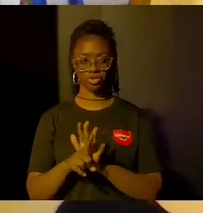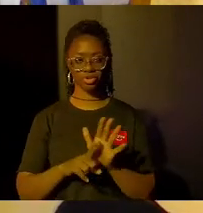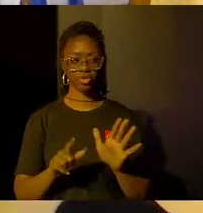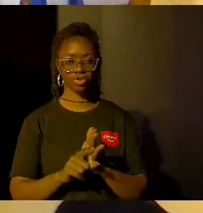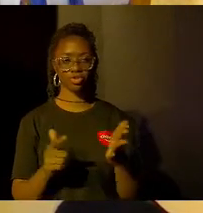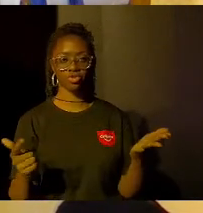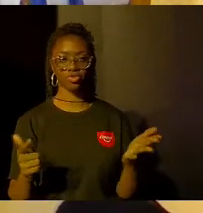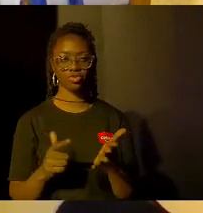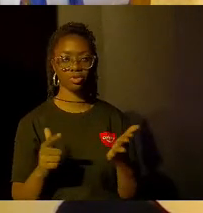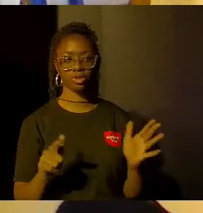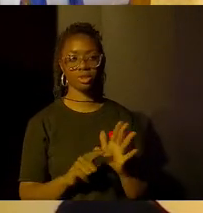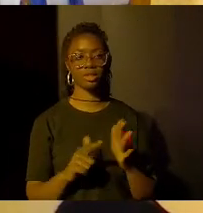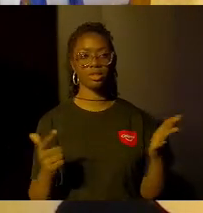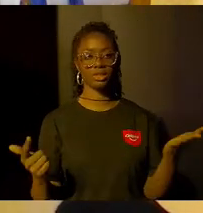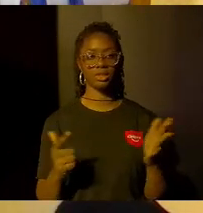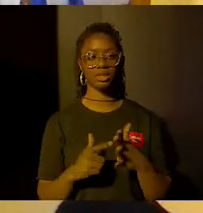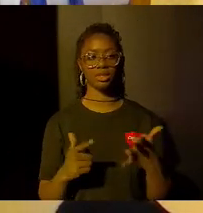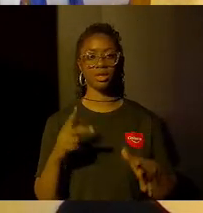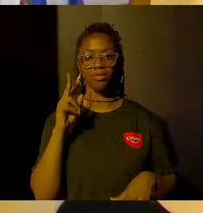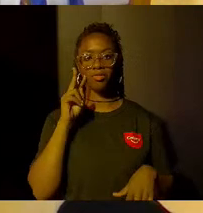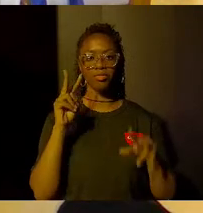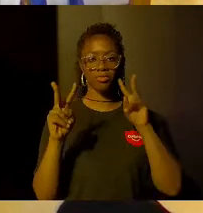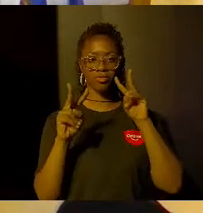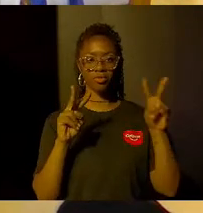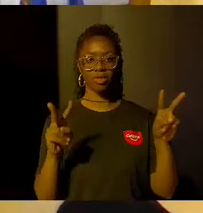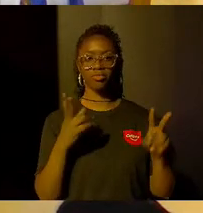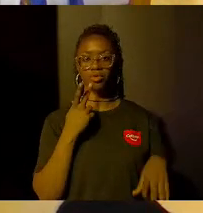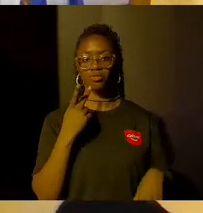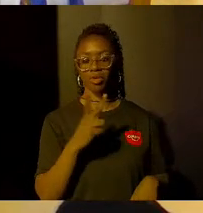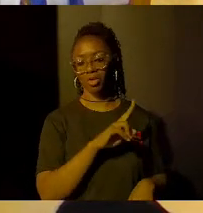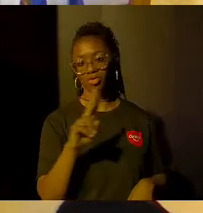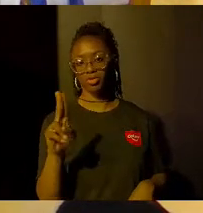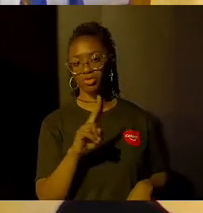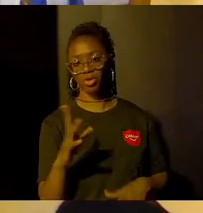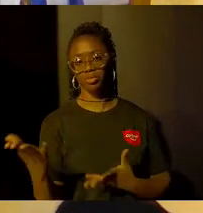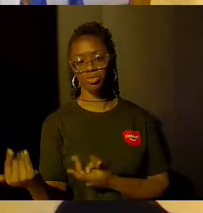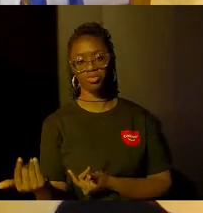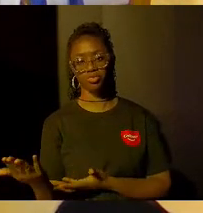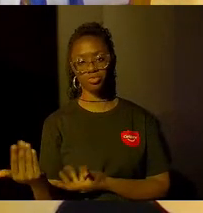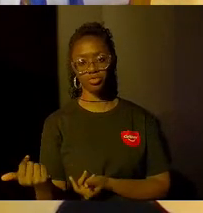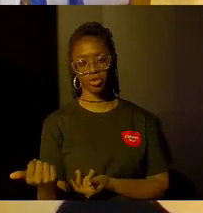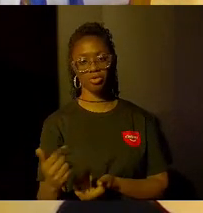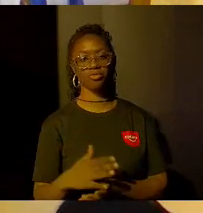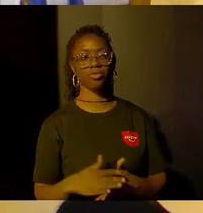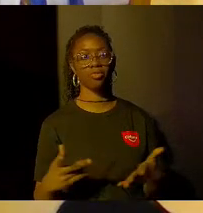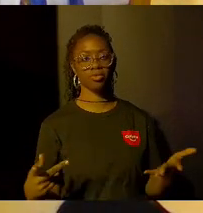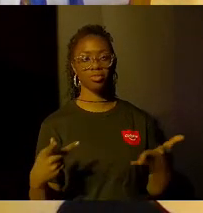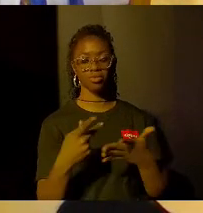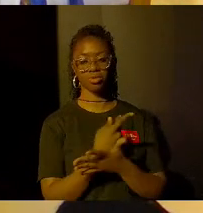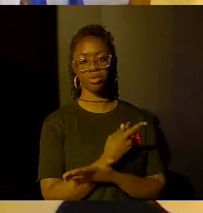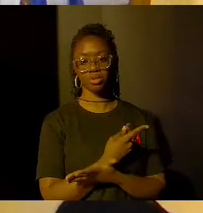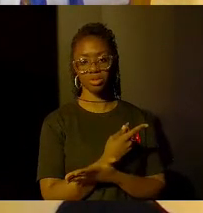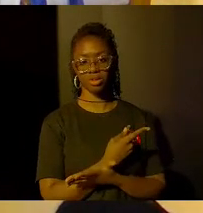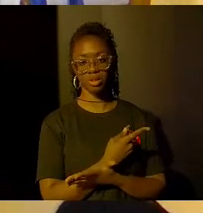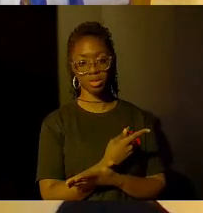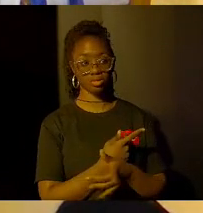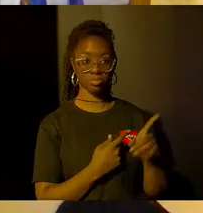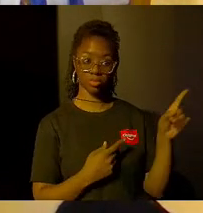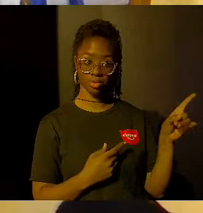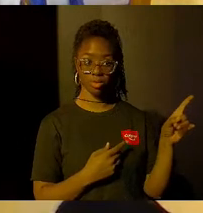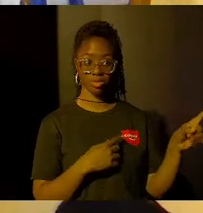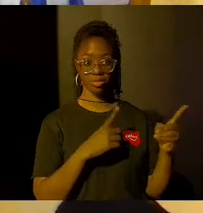Veja uma matéria de genocídio Preto rapidamente vamos dizer o nome do jovem depois o que aconteceu na versão